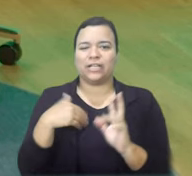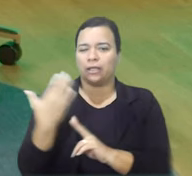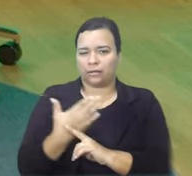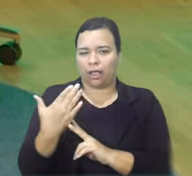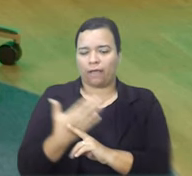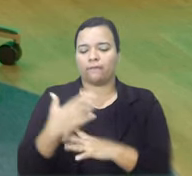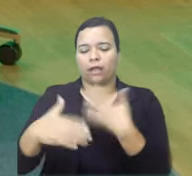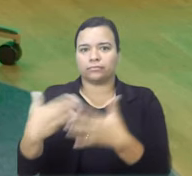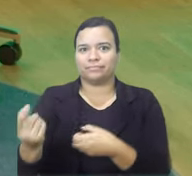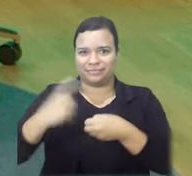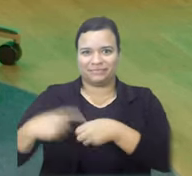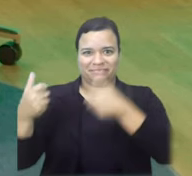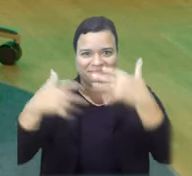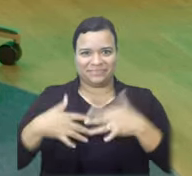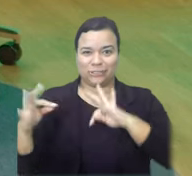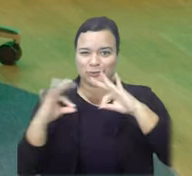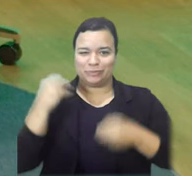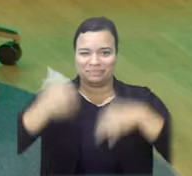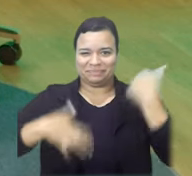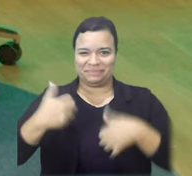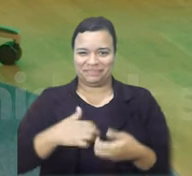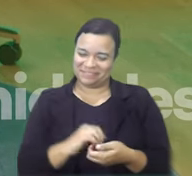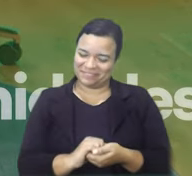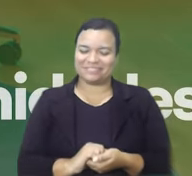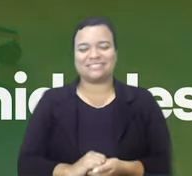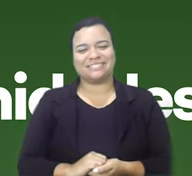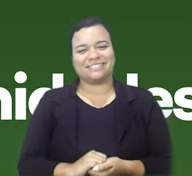pouquinho a gente volta com todo mundo aqui